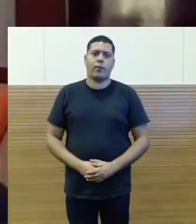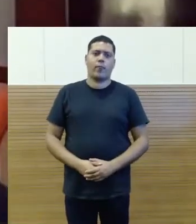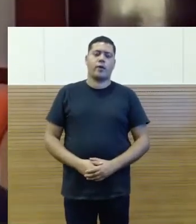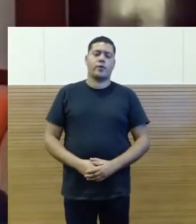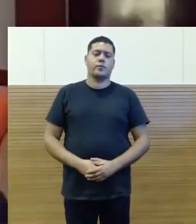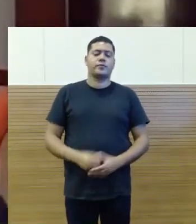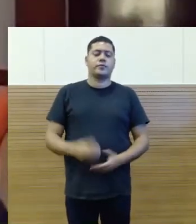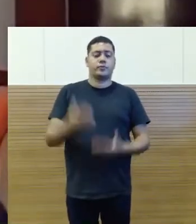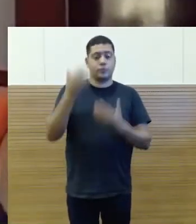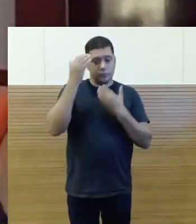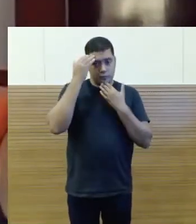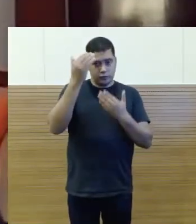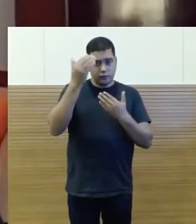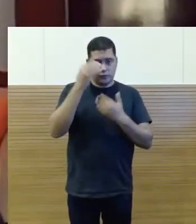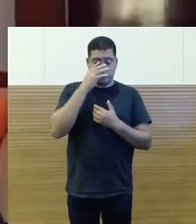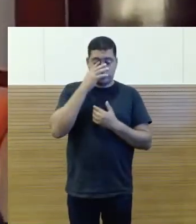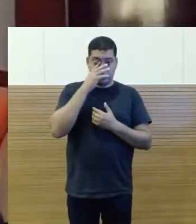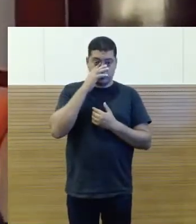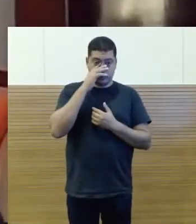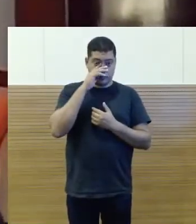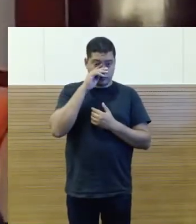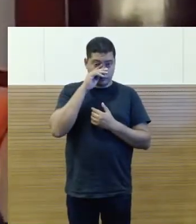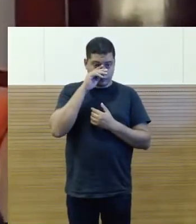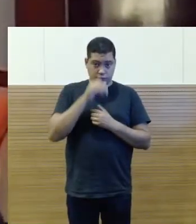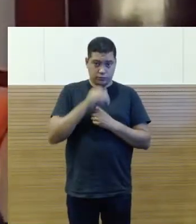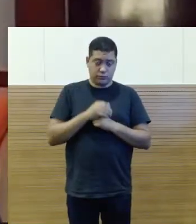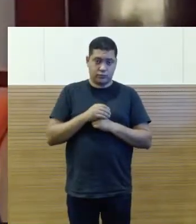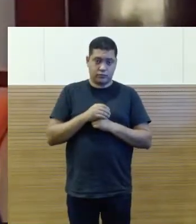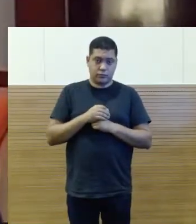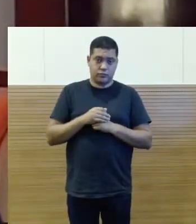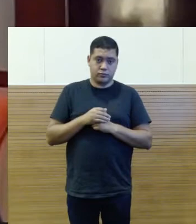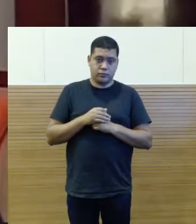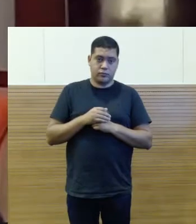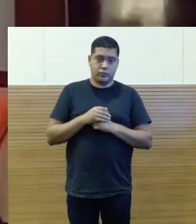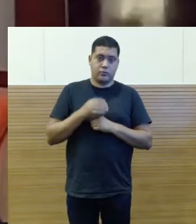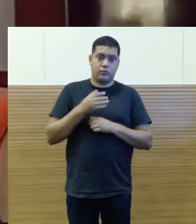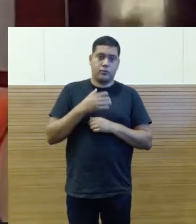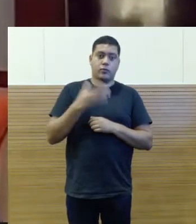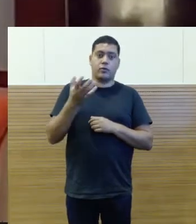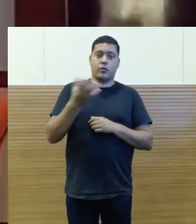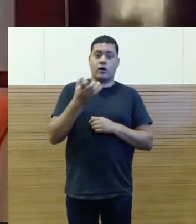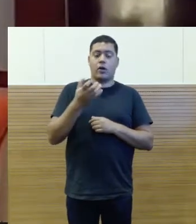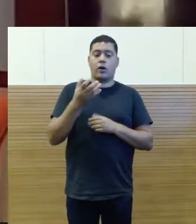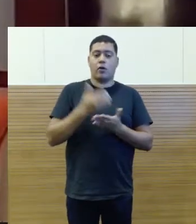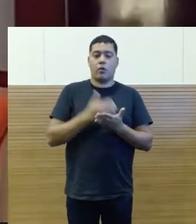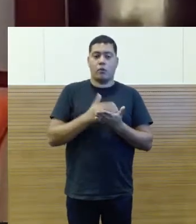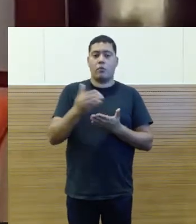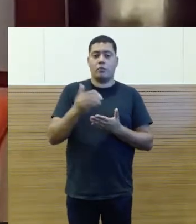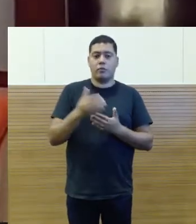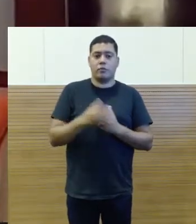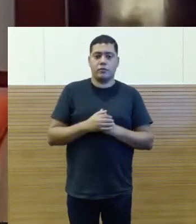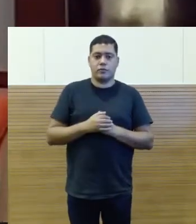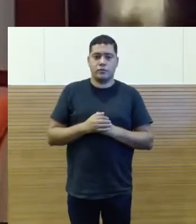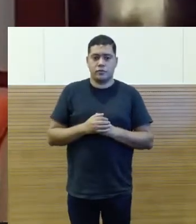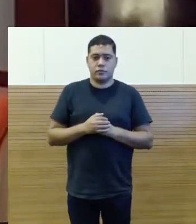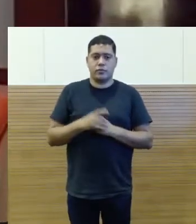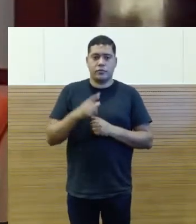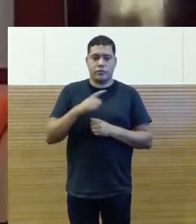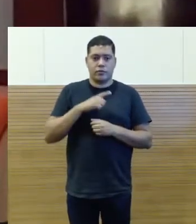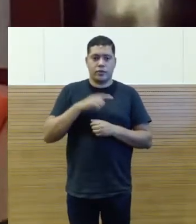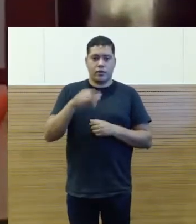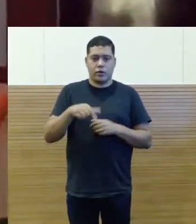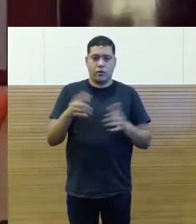Muito obrigado. Gostaria de iniciar agradecendo o convite para estar com vocês aqui